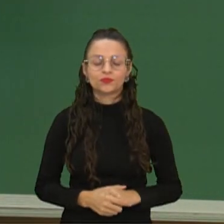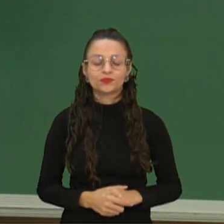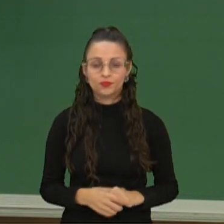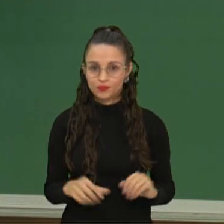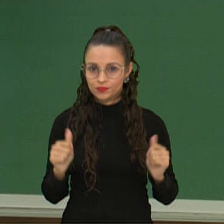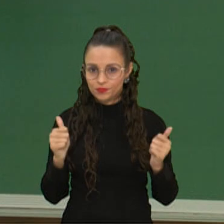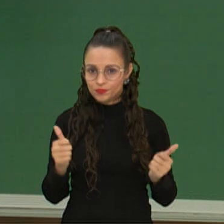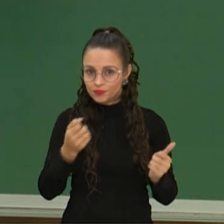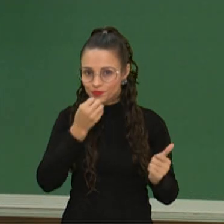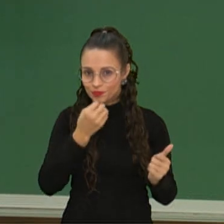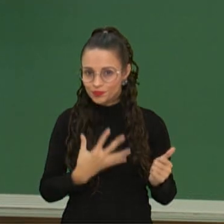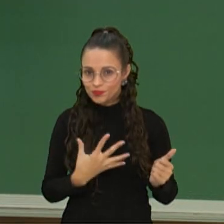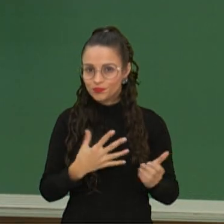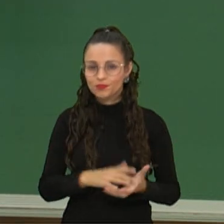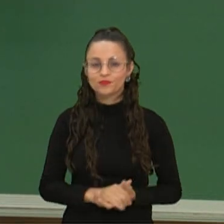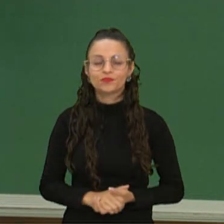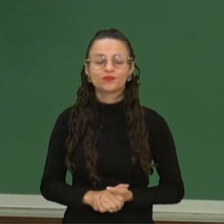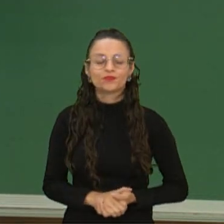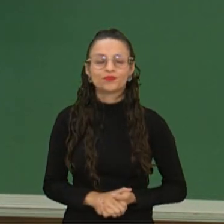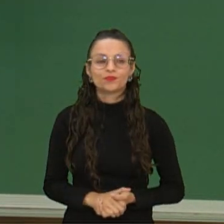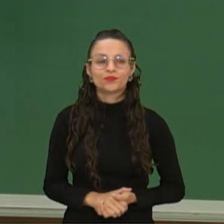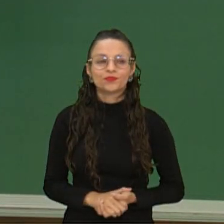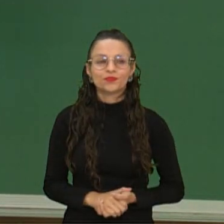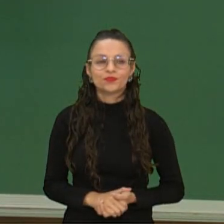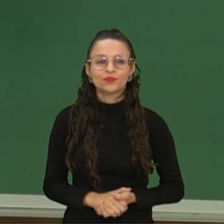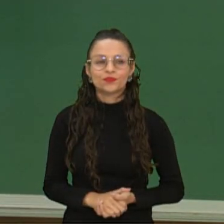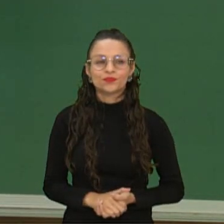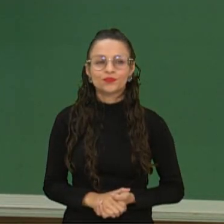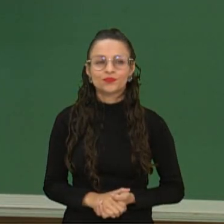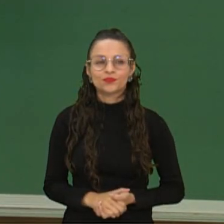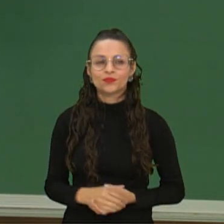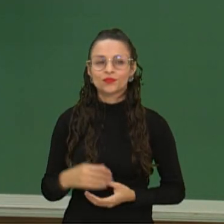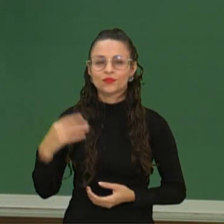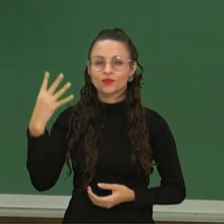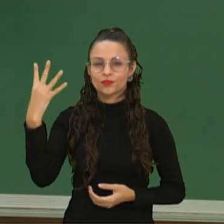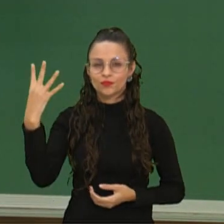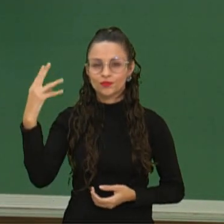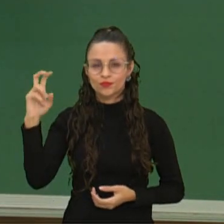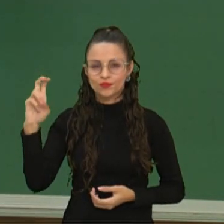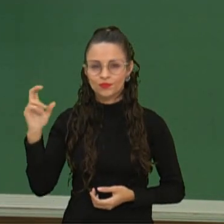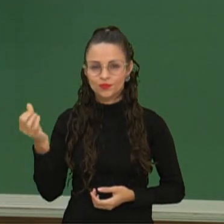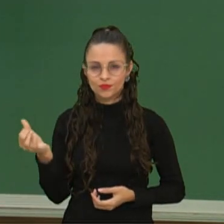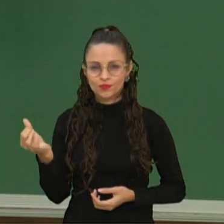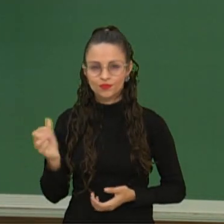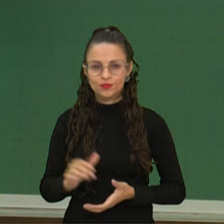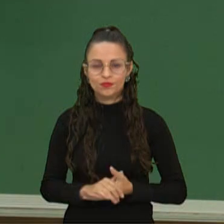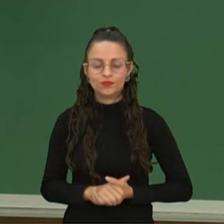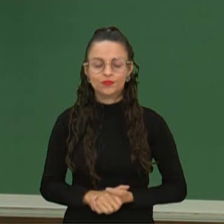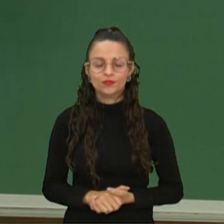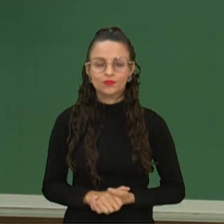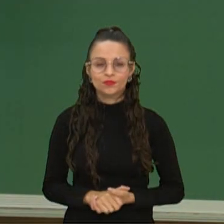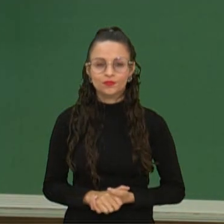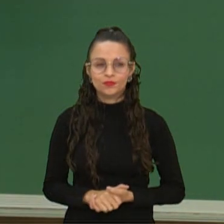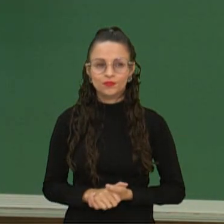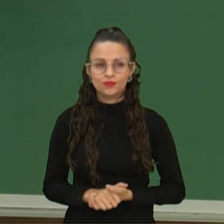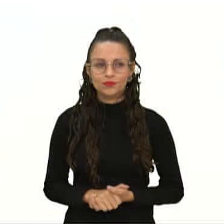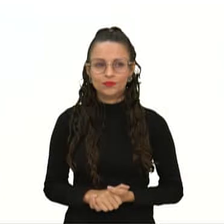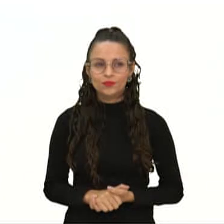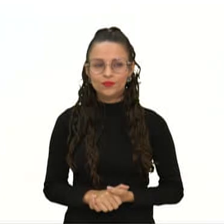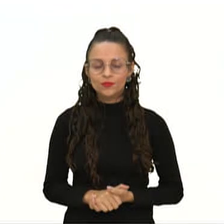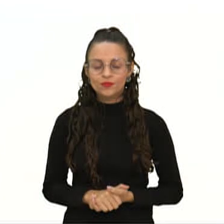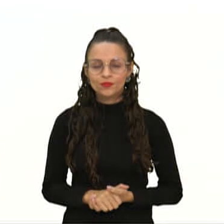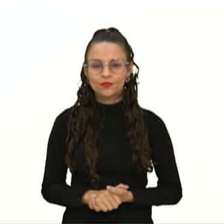tá bom? Alright. 4, 5 and 6. 4, 5 e 6. What kind